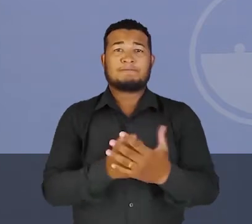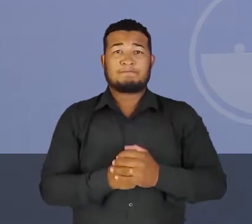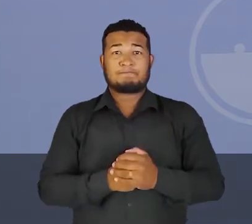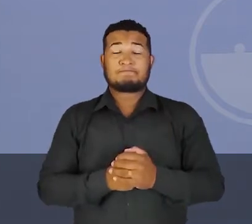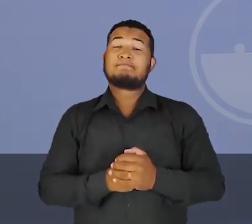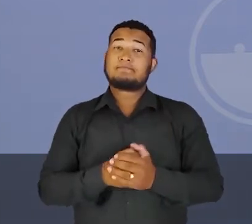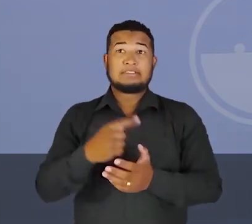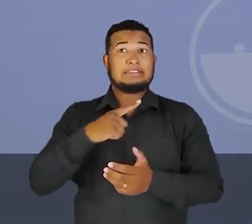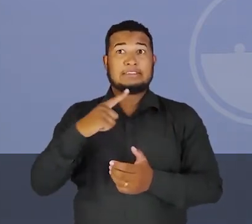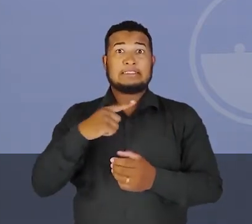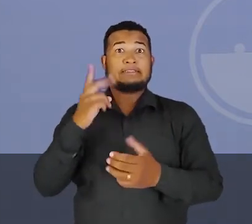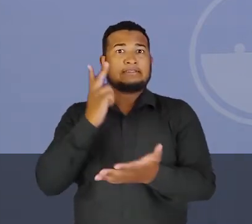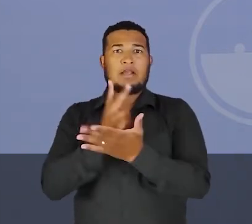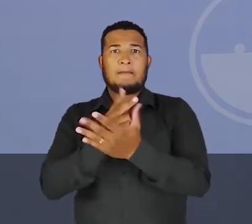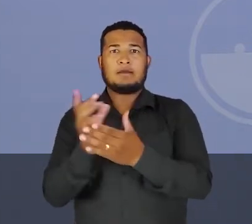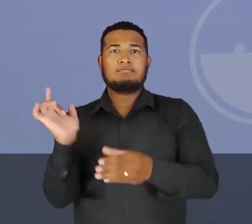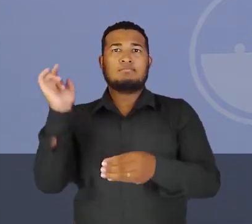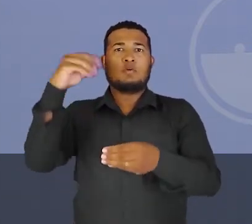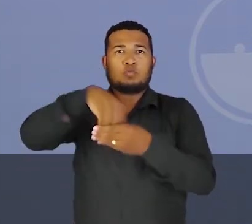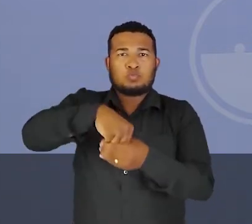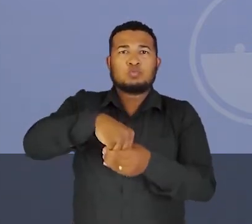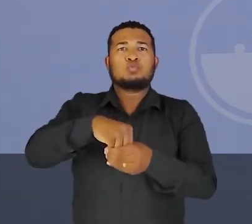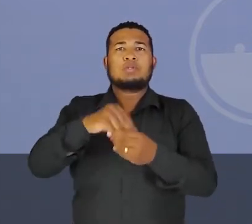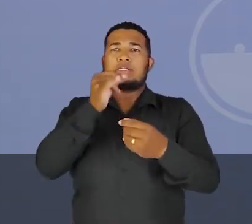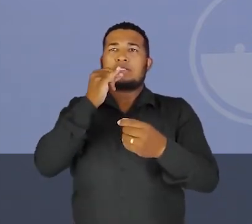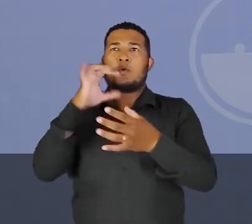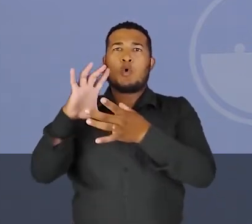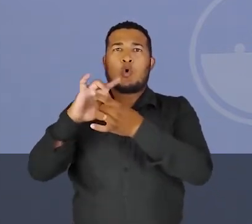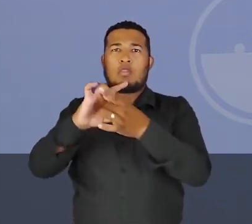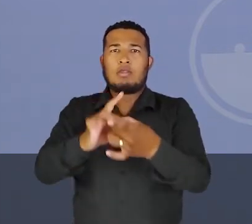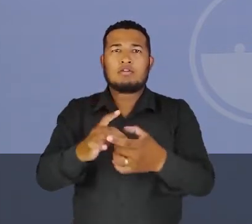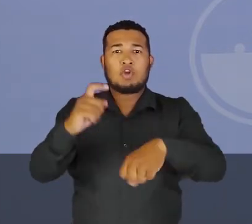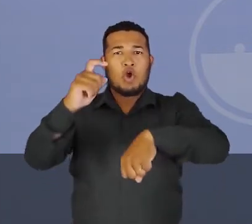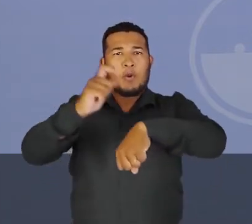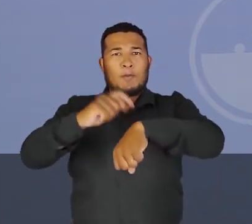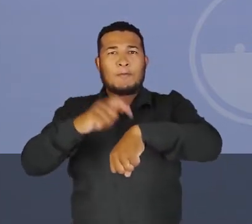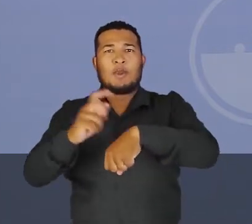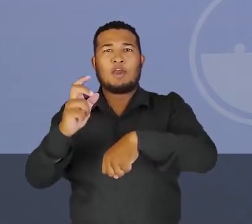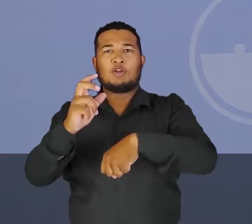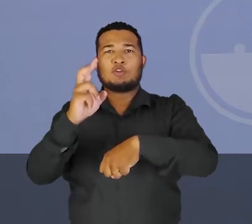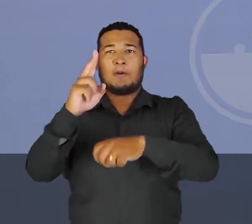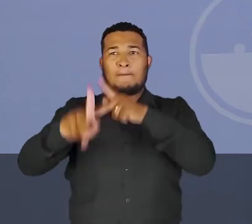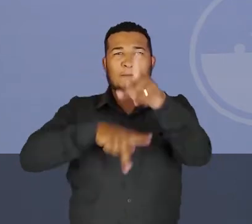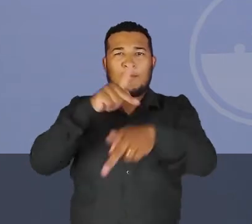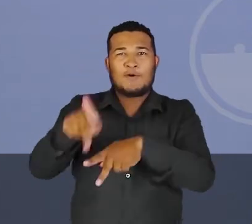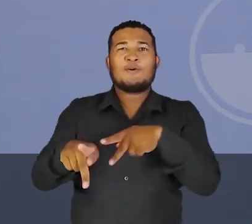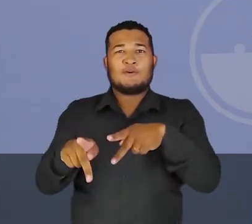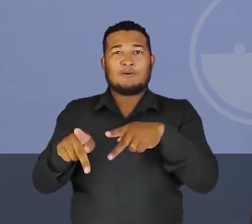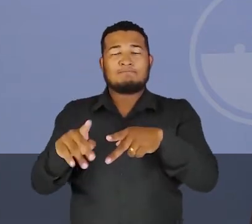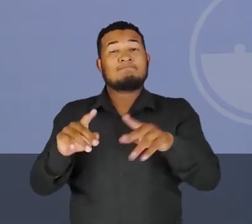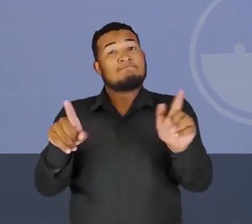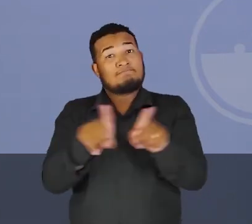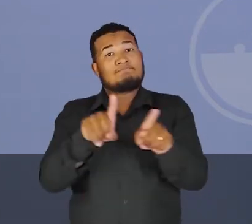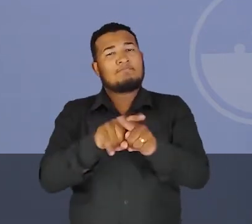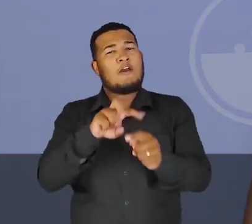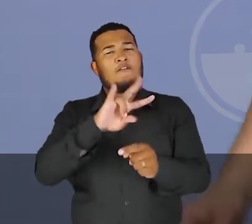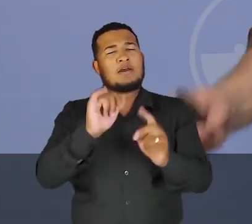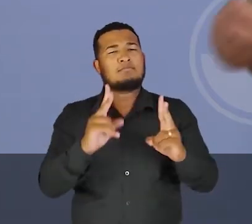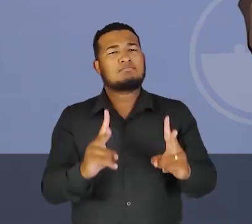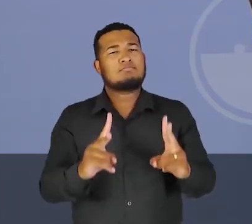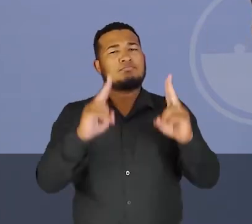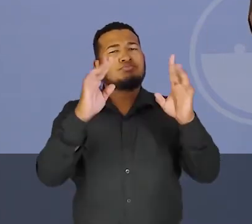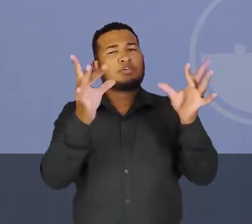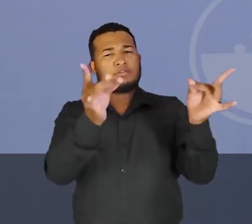ela está sempre inserida nesse processo, a cada contexto, a cada momento histórico, a cada povo. E nós vamos fazer um recorte, né, para a